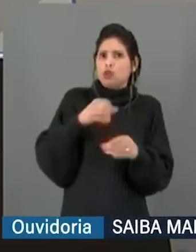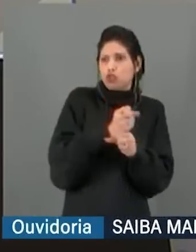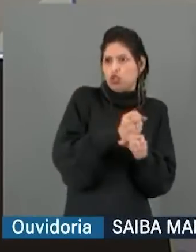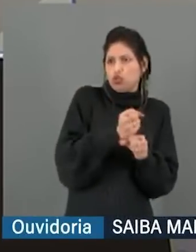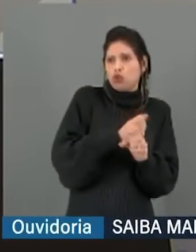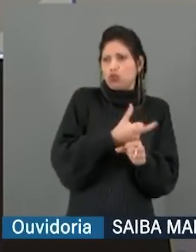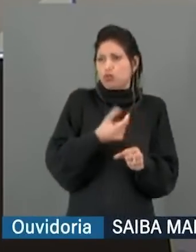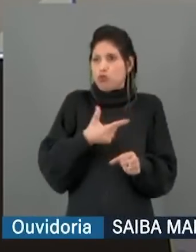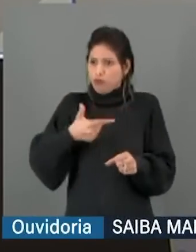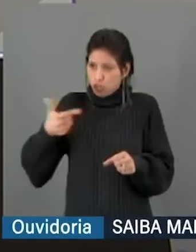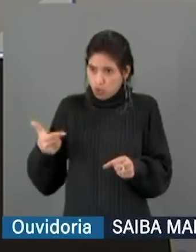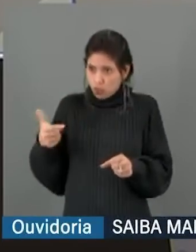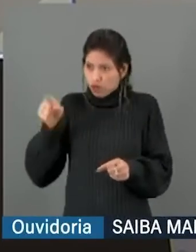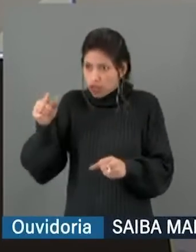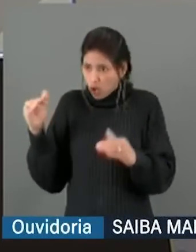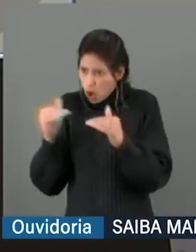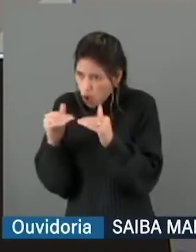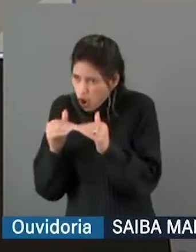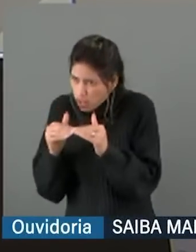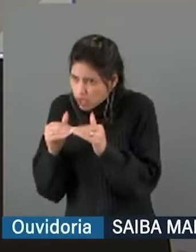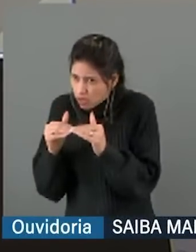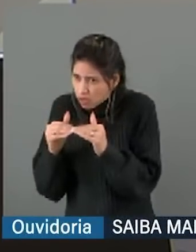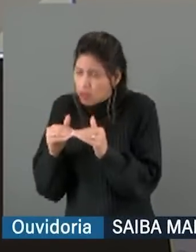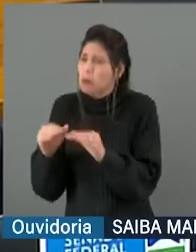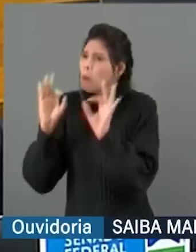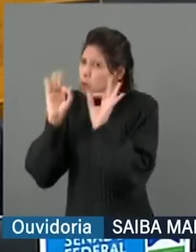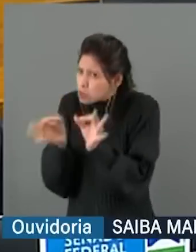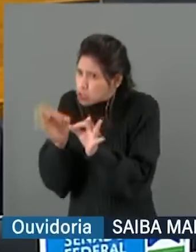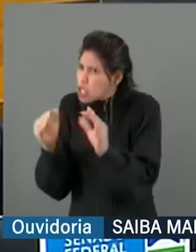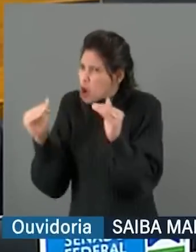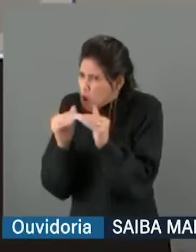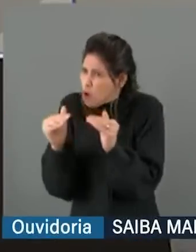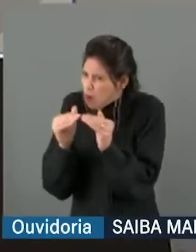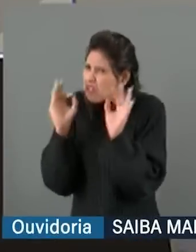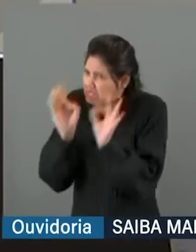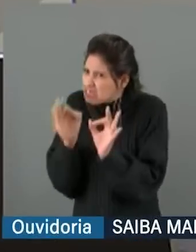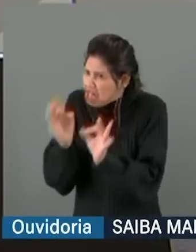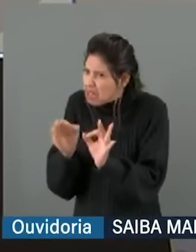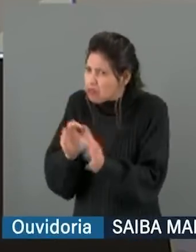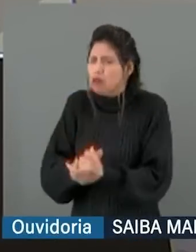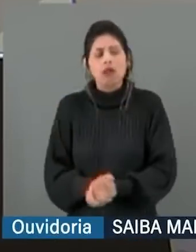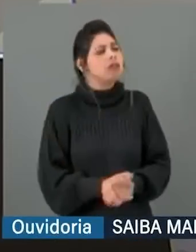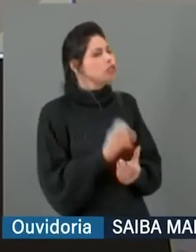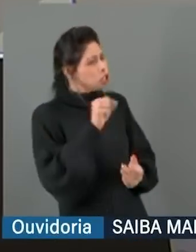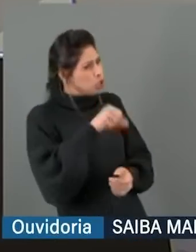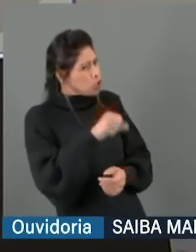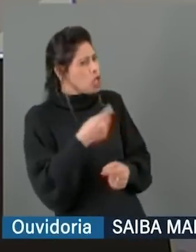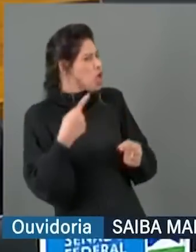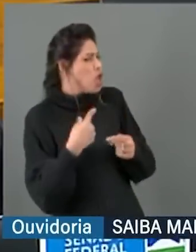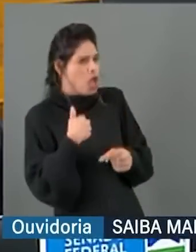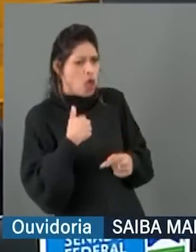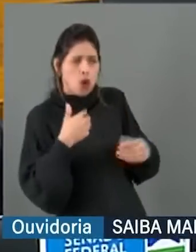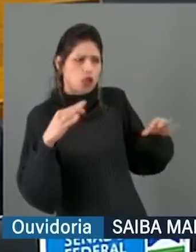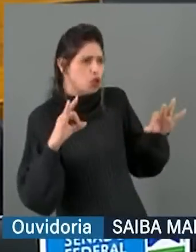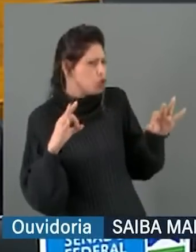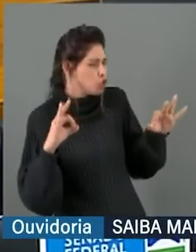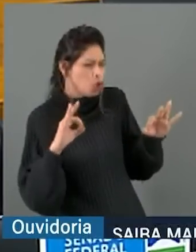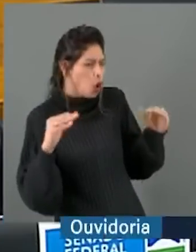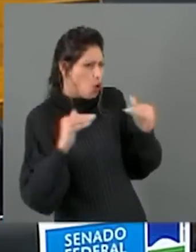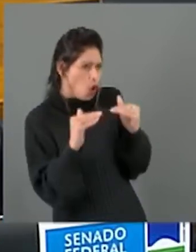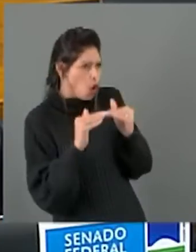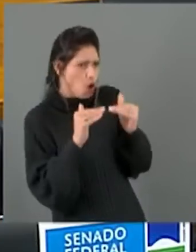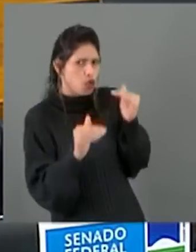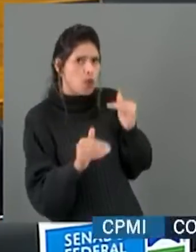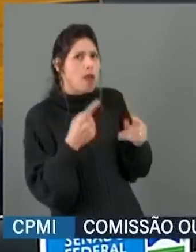senhor concorda com a eleição? Concordo com a eleição. O senhor concorda? O senhor não discordou da eleição, não? Não discordei da eleição. Então por que você estava com essas mensagens ridículas